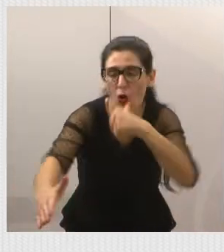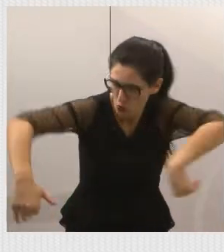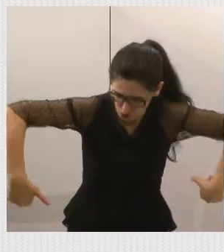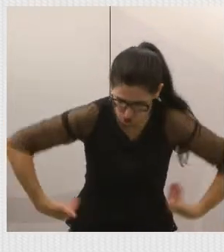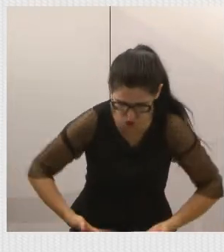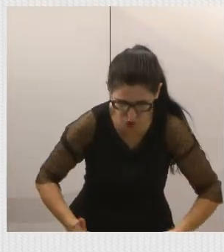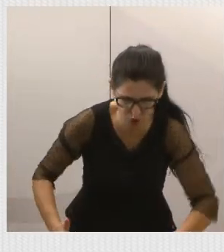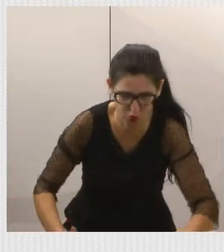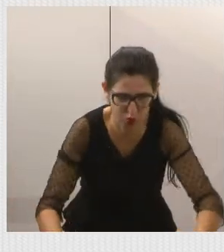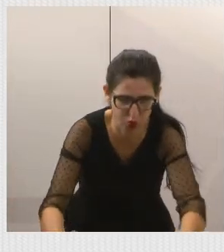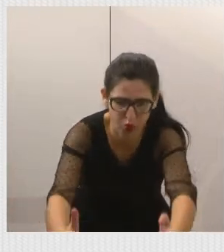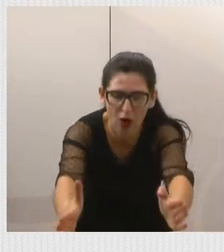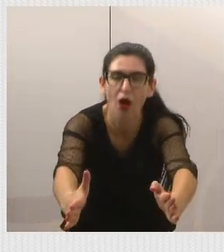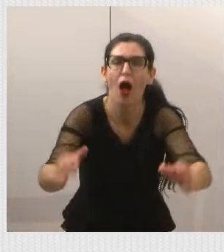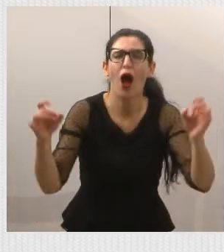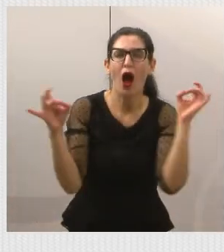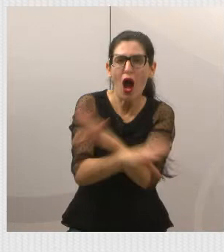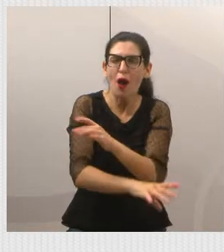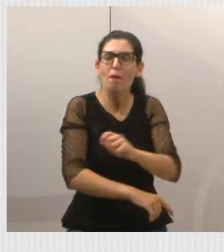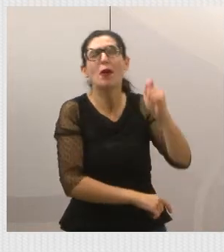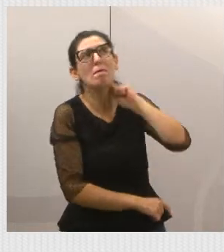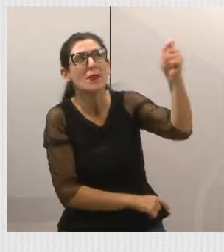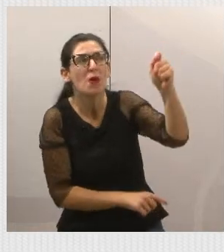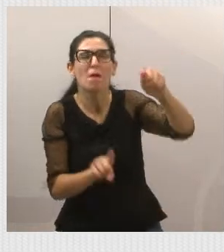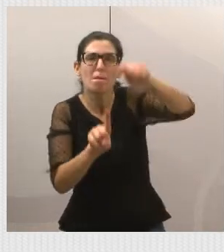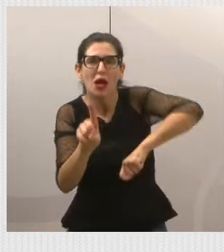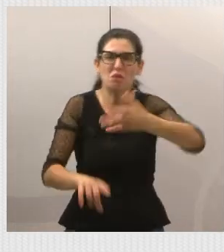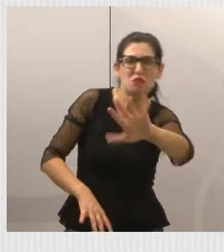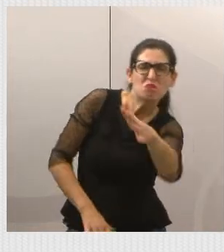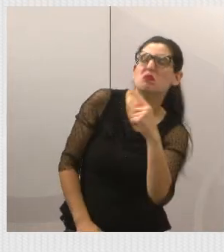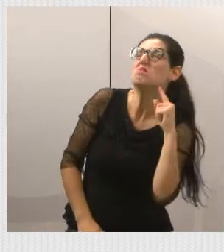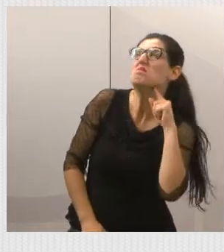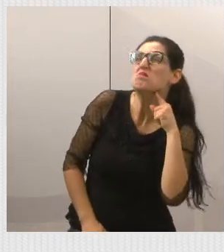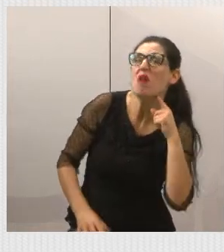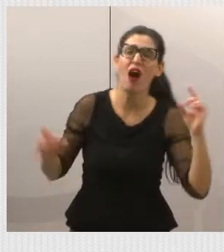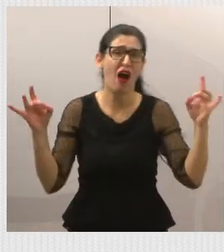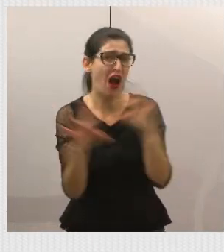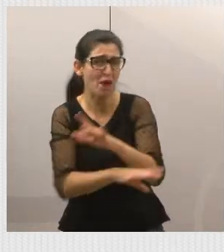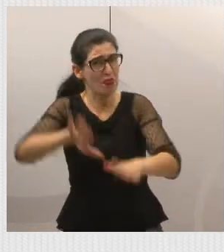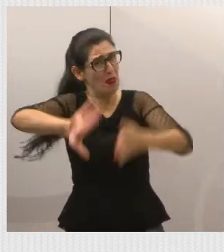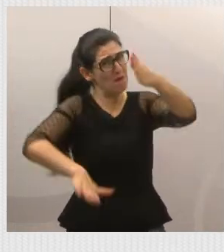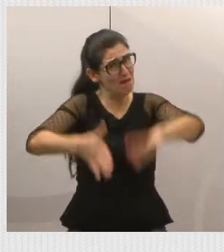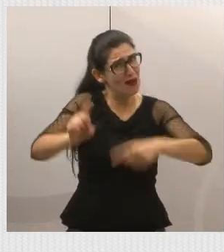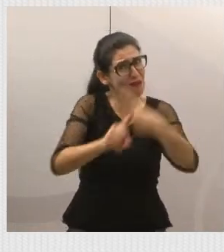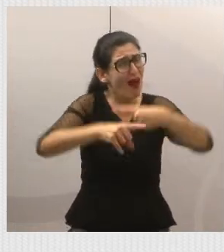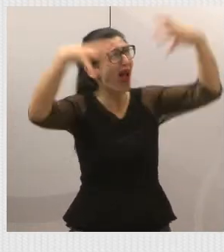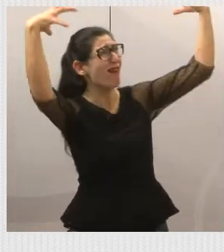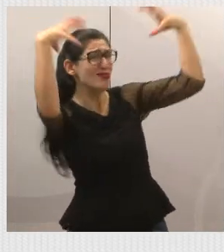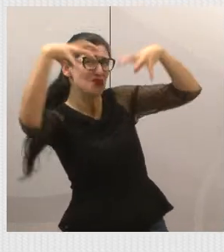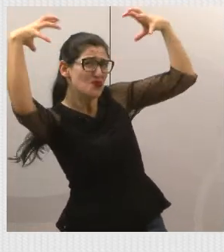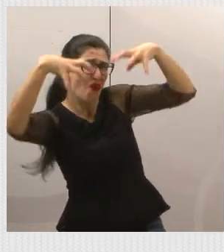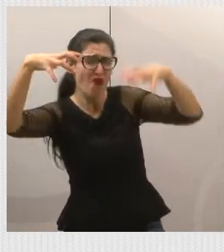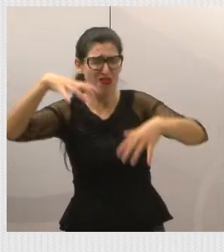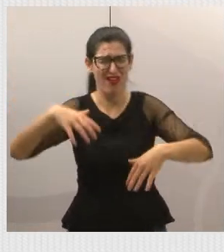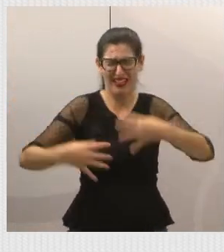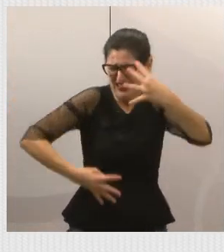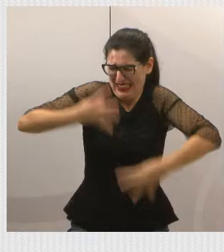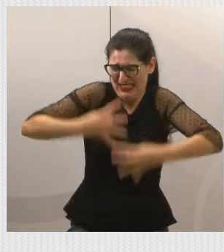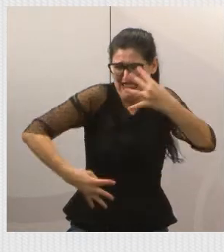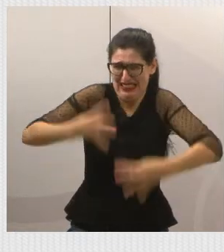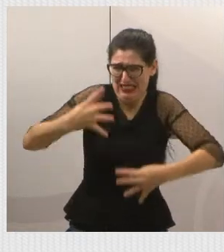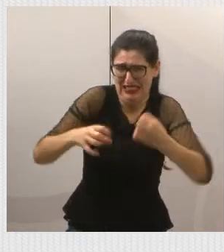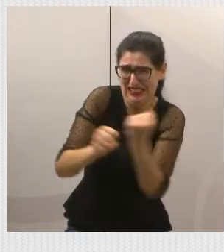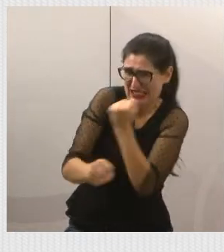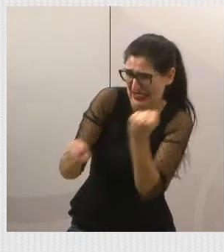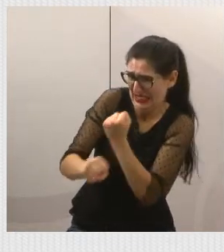deve terminar em abril, maio, por volta de abril, maio, a depender da chuva, que a chuva pode atrapalhar um pouquinho o fluxo da